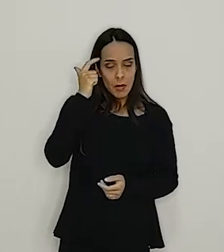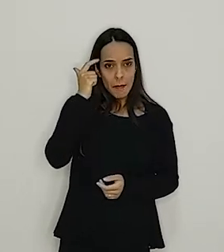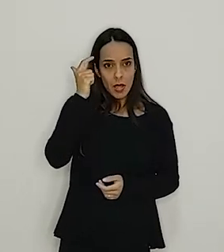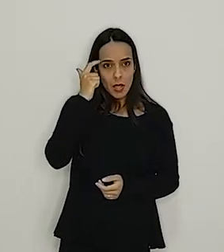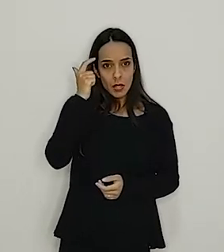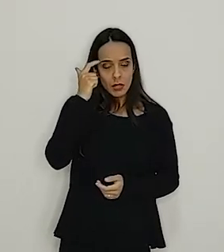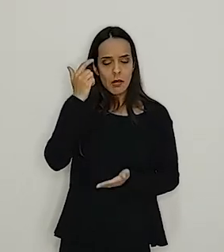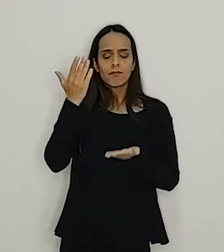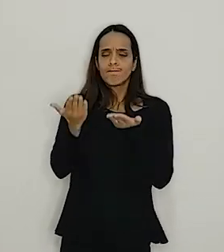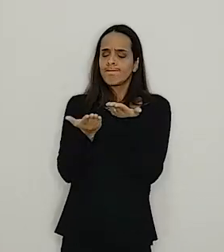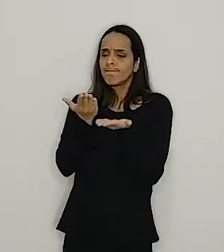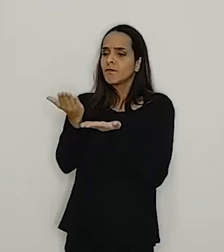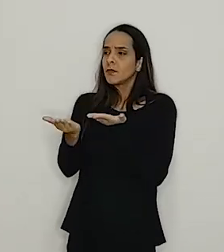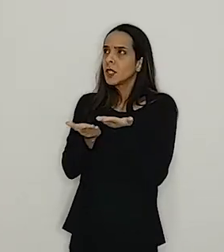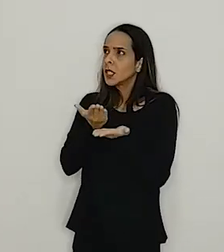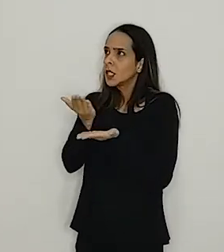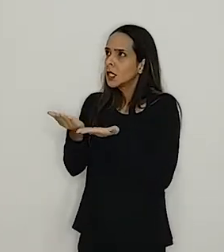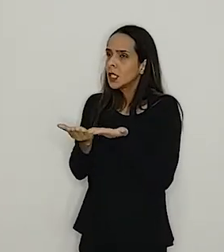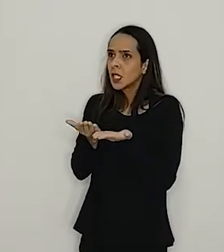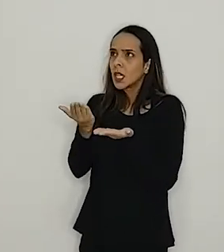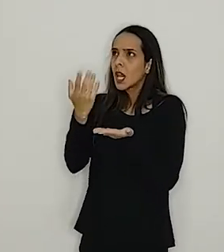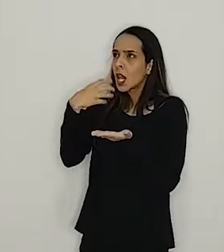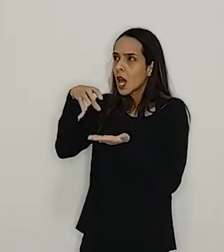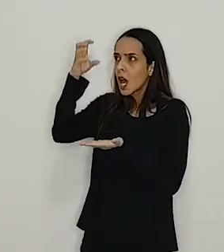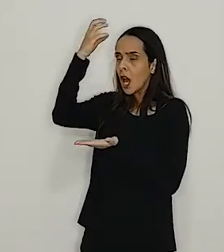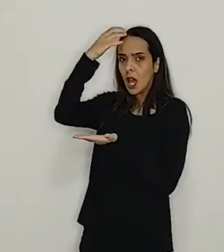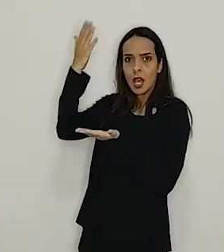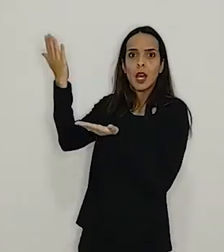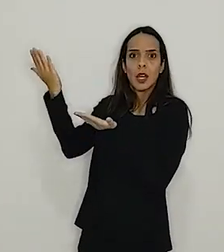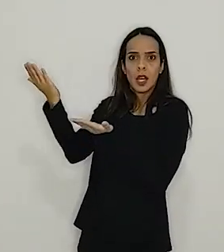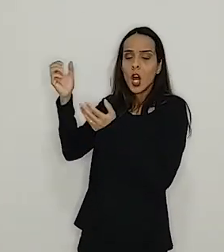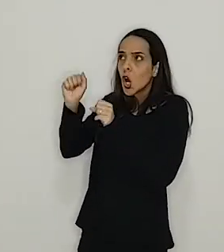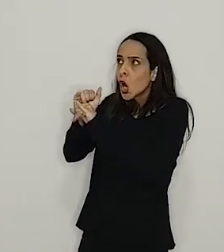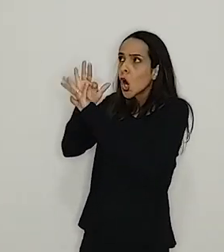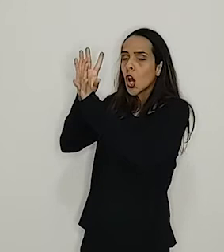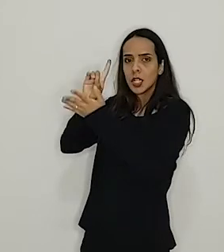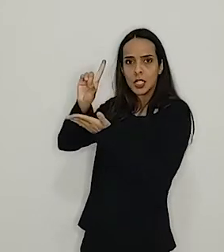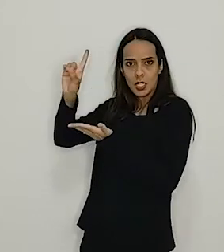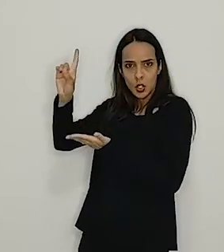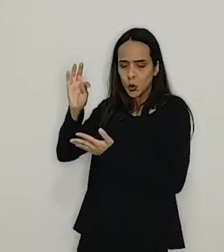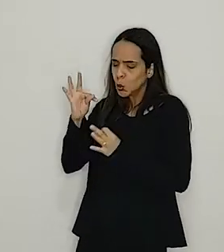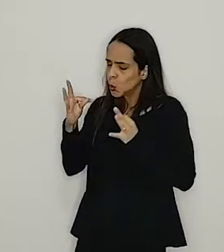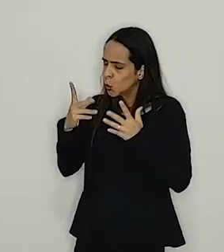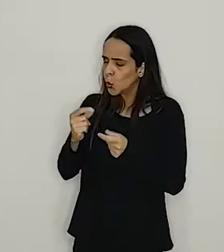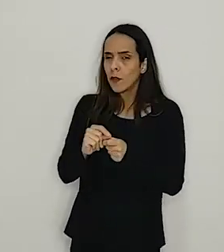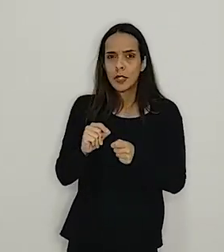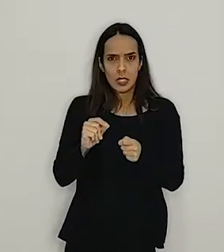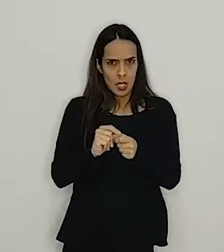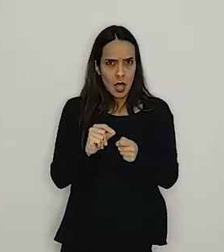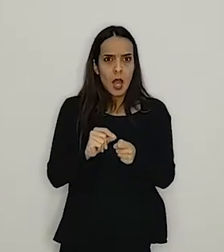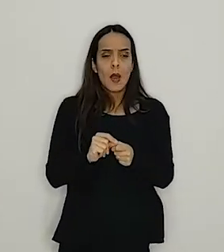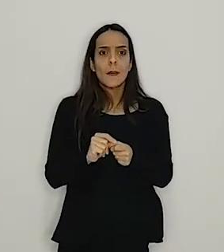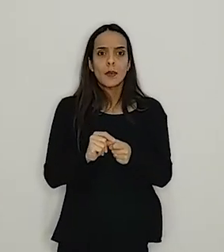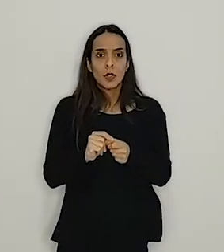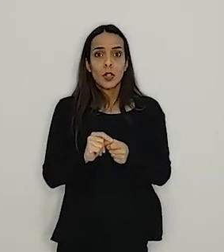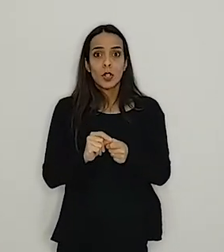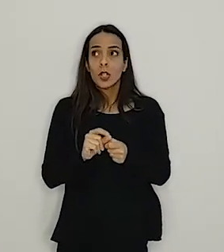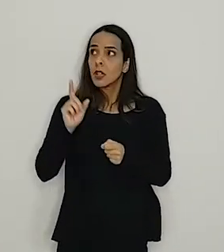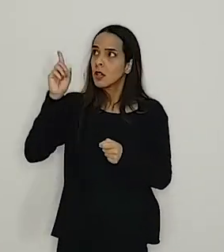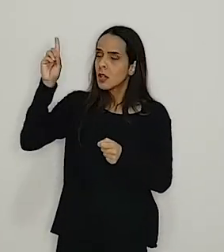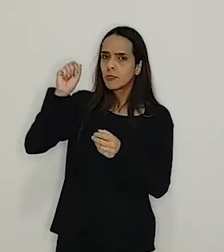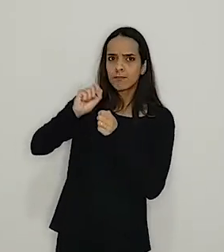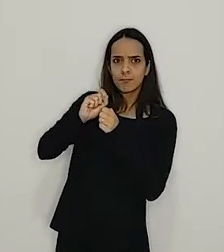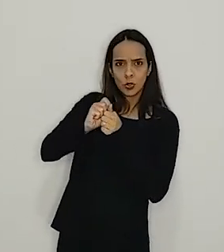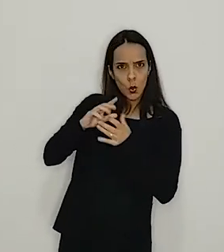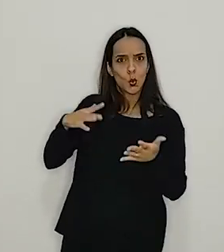nosso pensamento, da questão do sacerdócio real, na questão da glória de Deus em tudo aquilo que fazemos, afinal de contas foi para isso